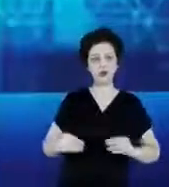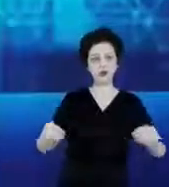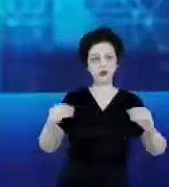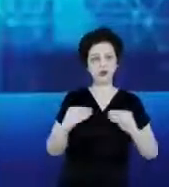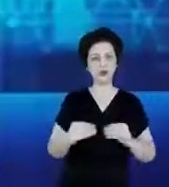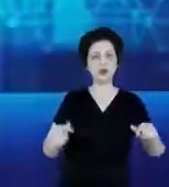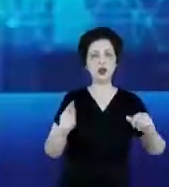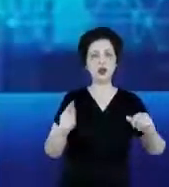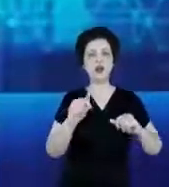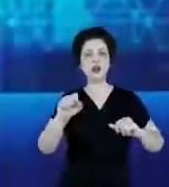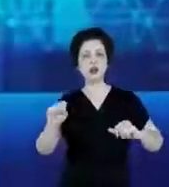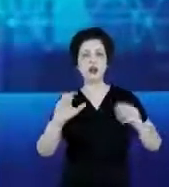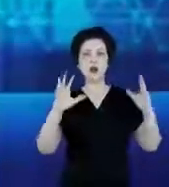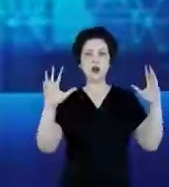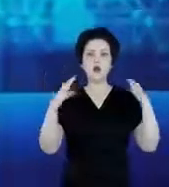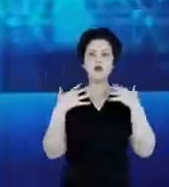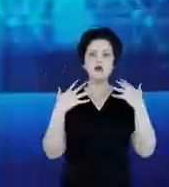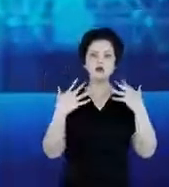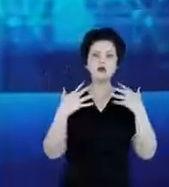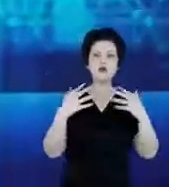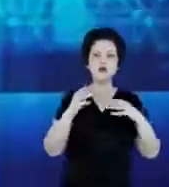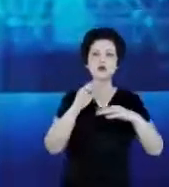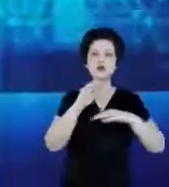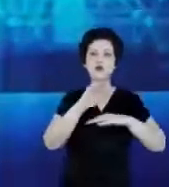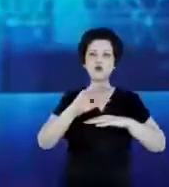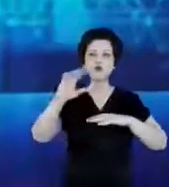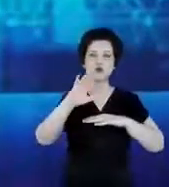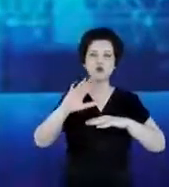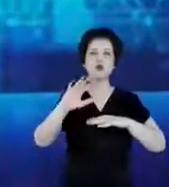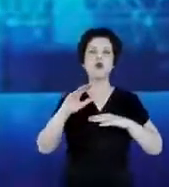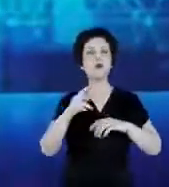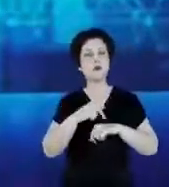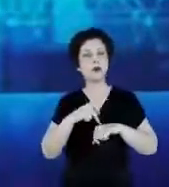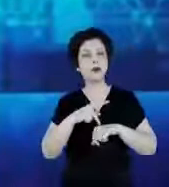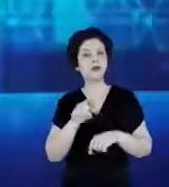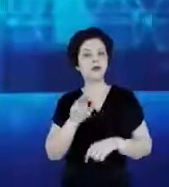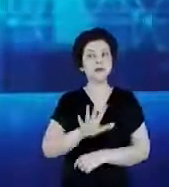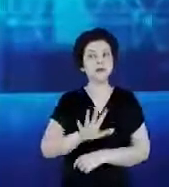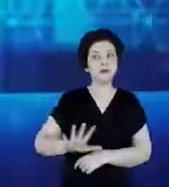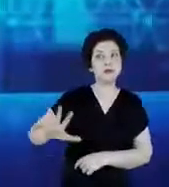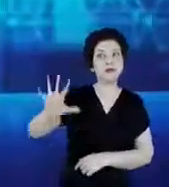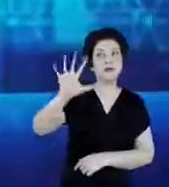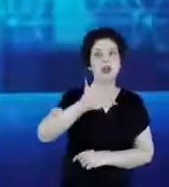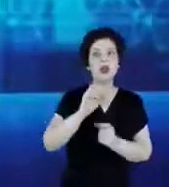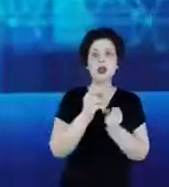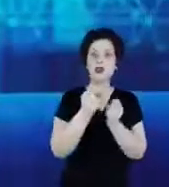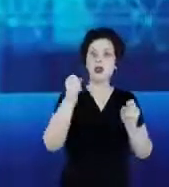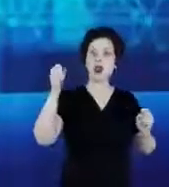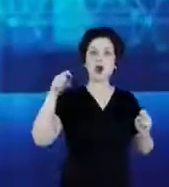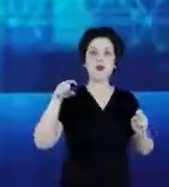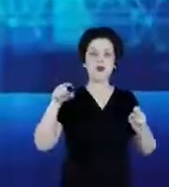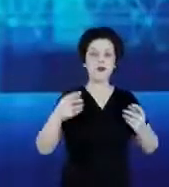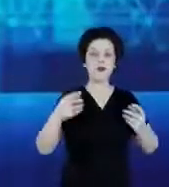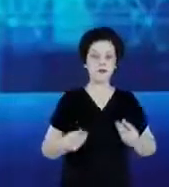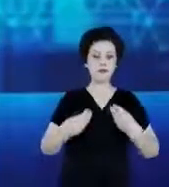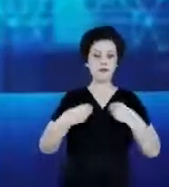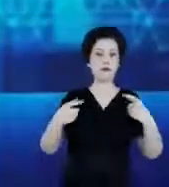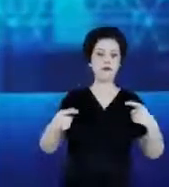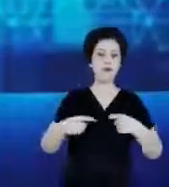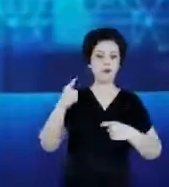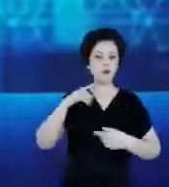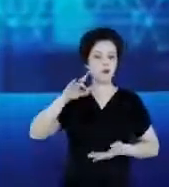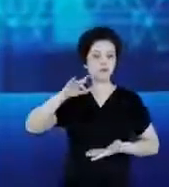do efeito estufa. Então, a riqueza do nosso país de dimensão continental nos permite afirmar